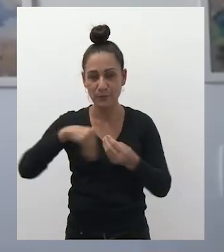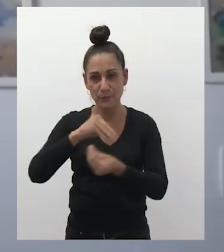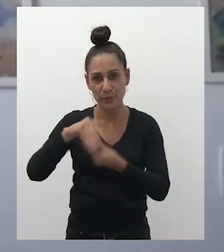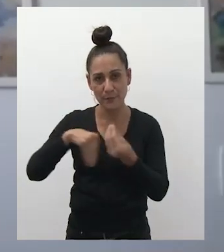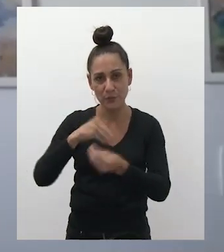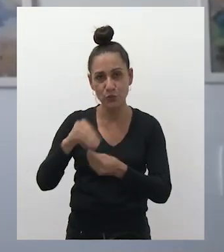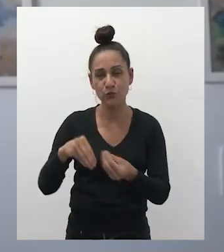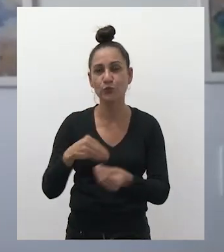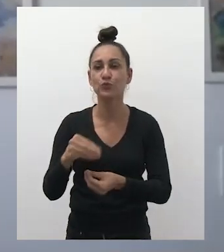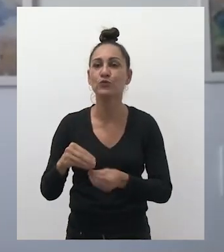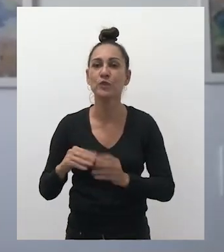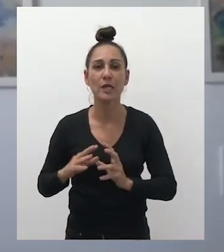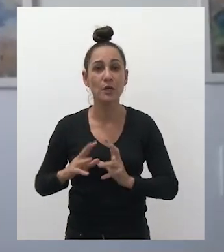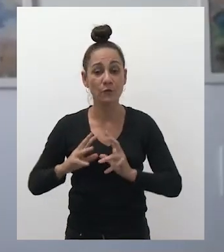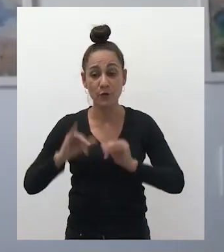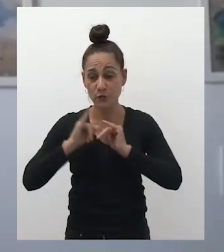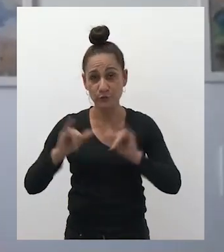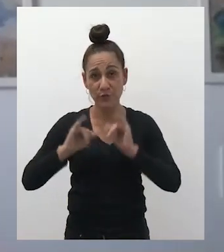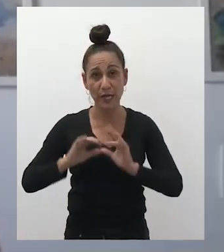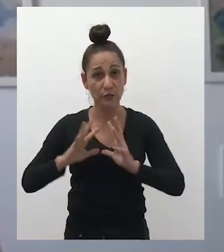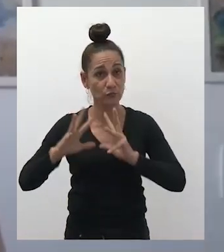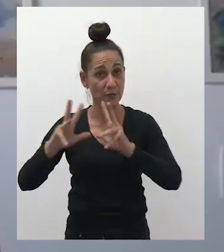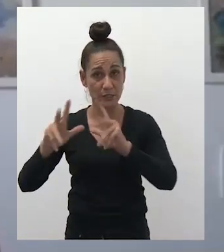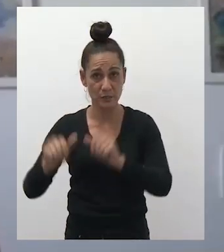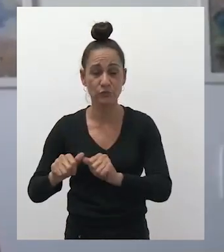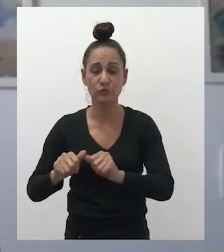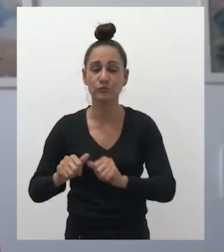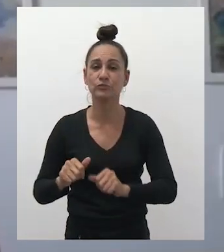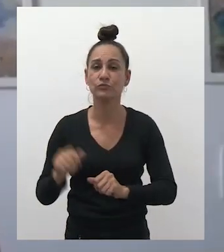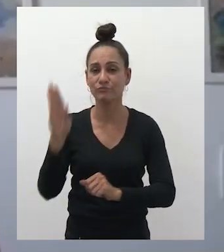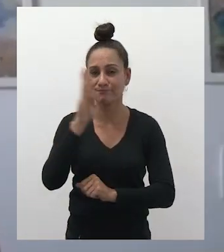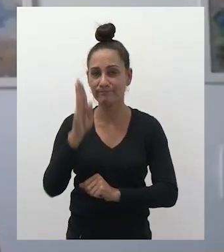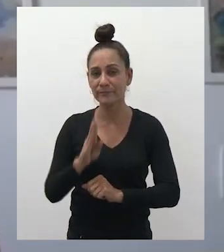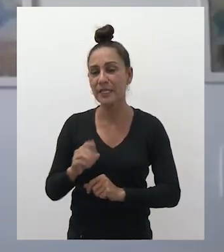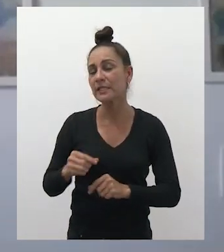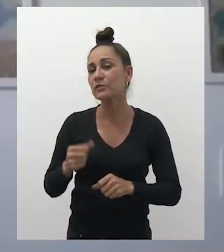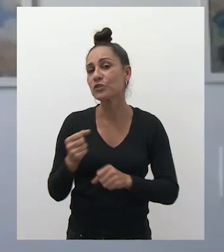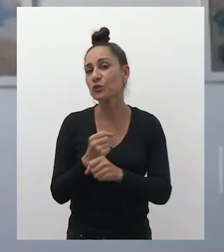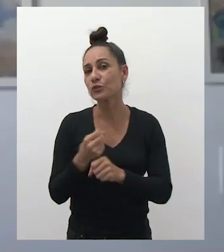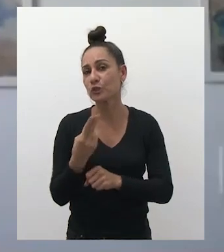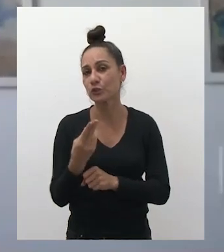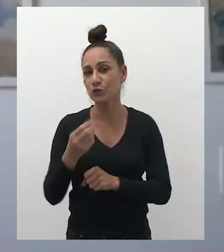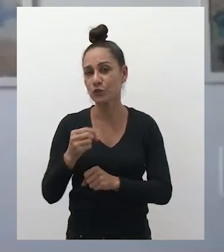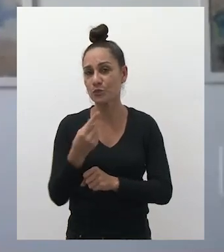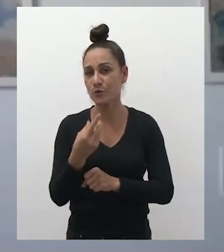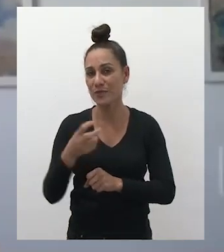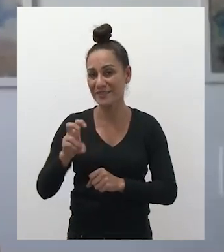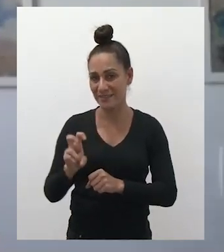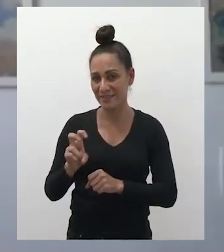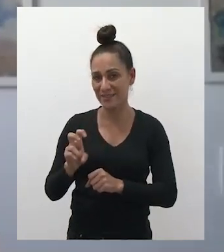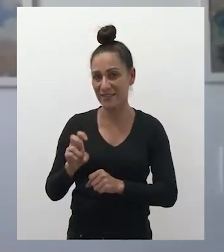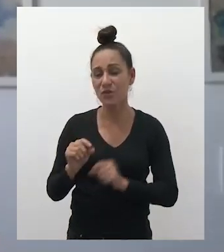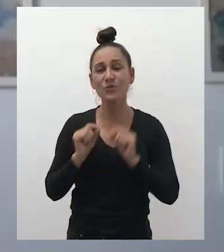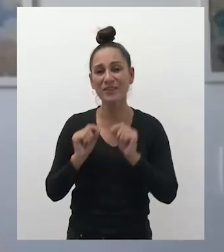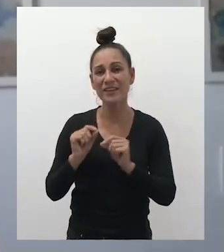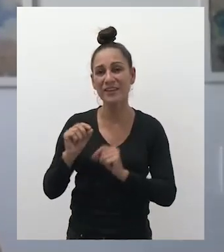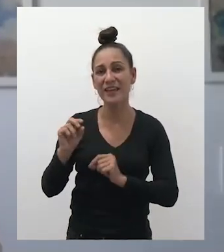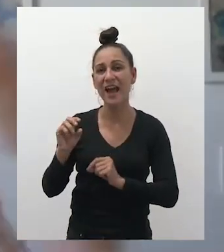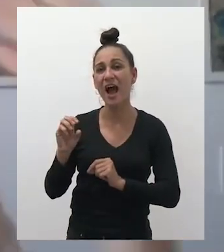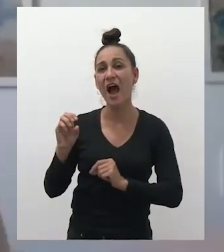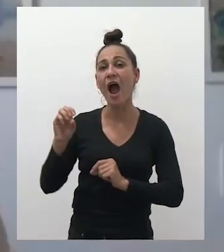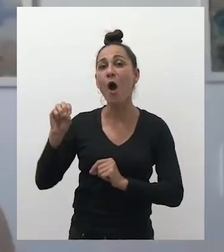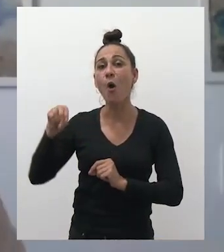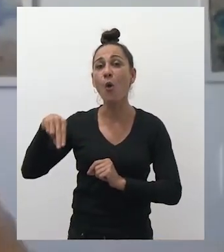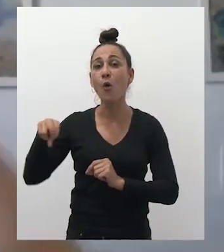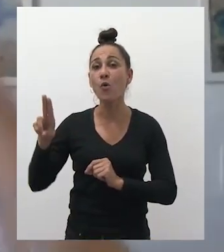todo. Pessoal, chegou em 2015, o que as Nações Unidas fizeram? Né? Essa